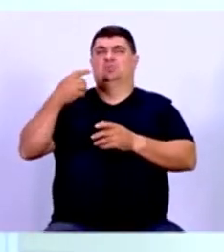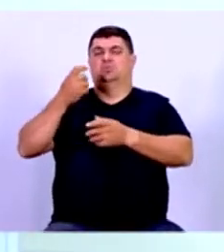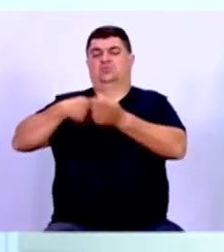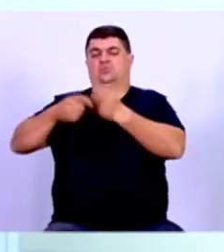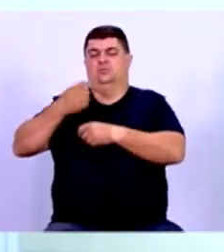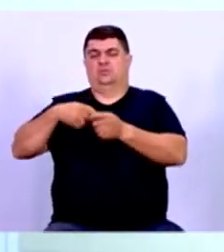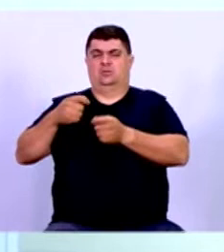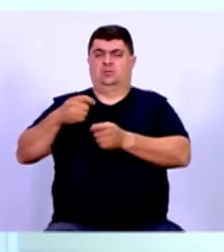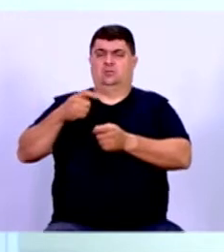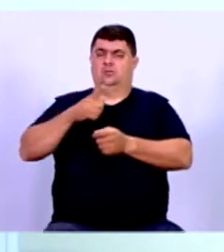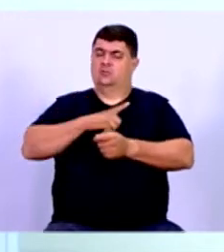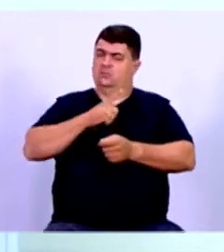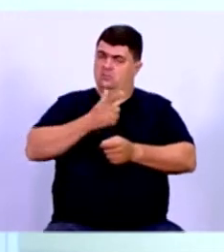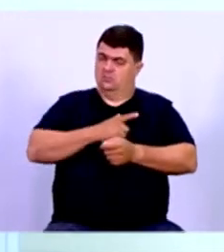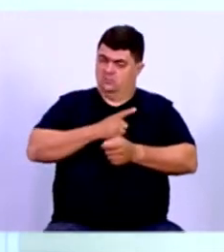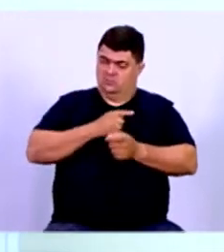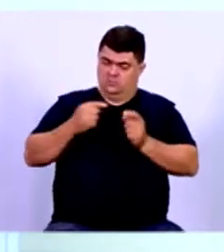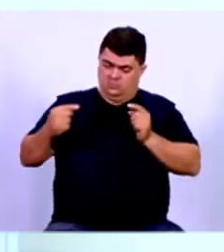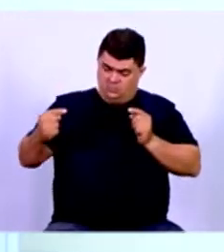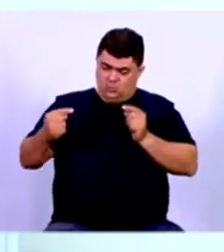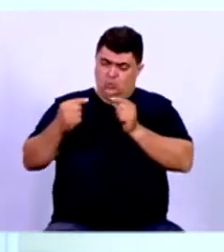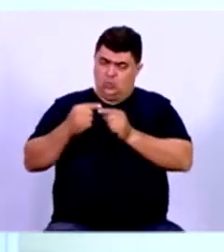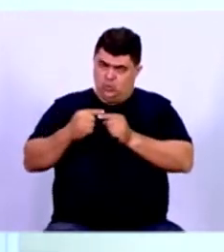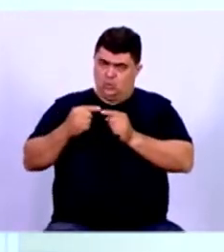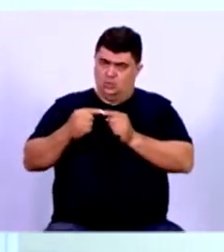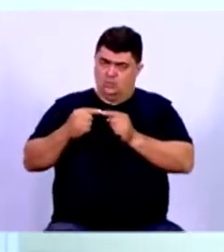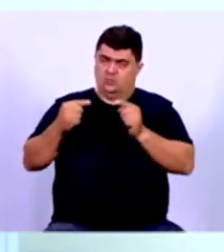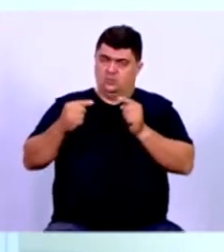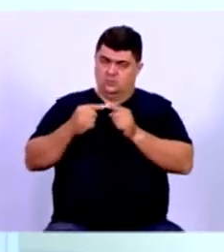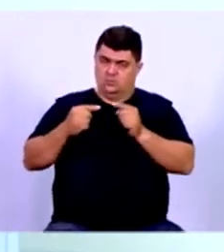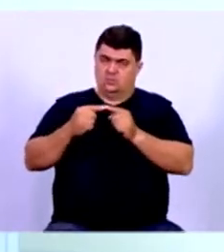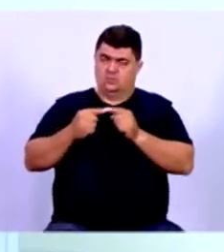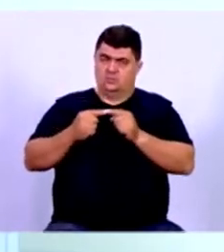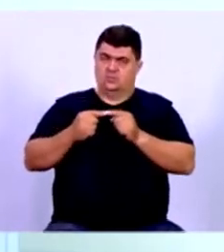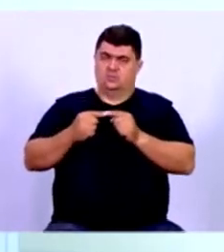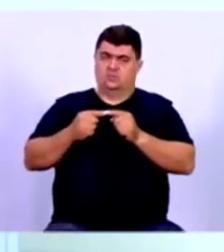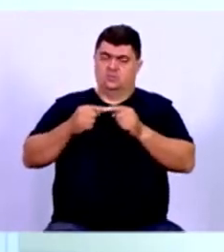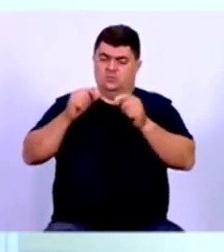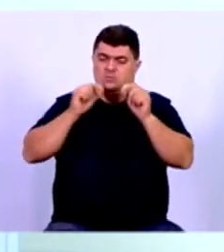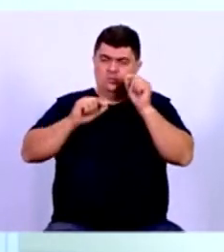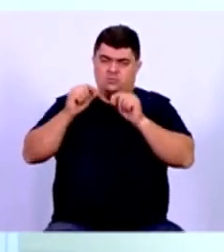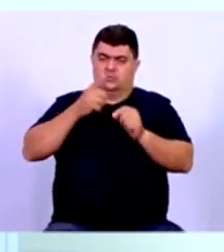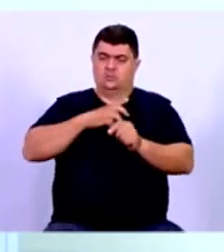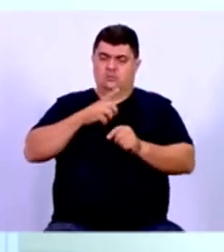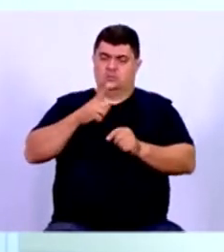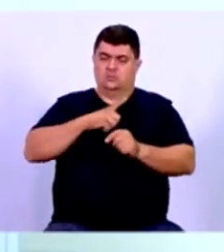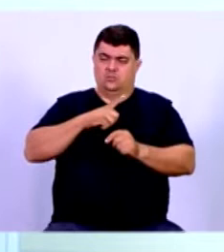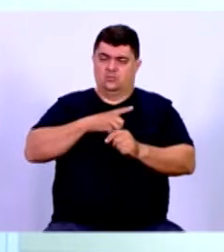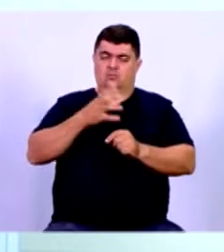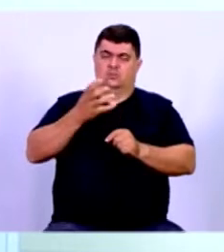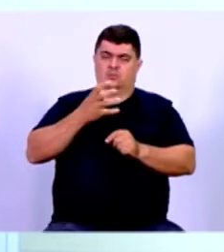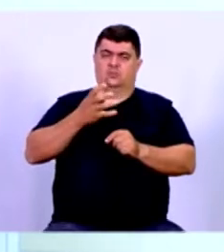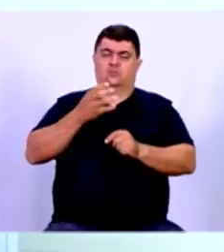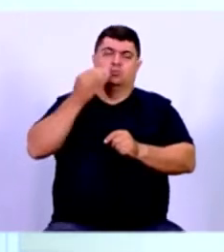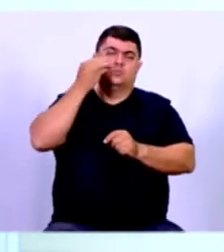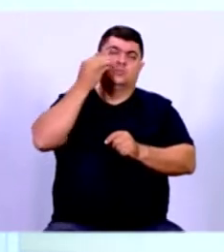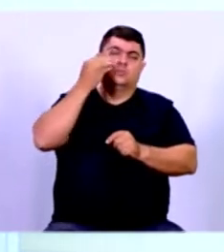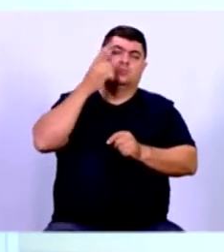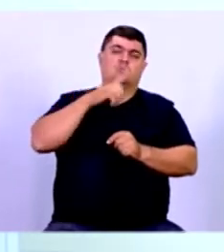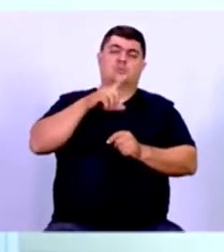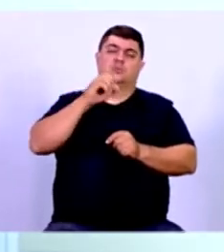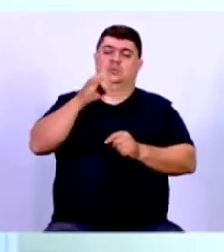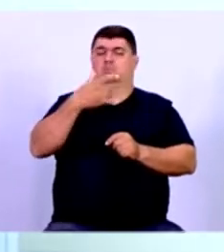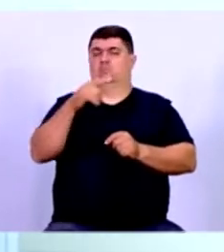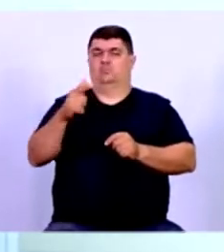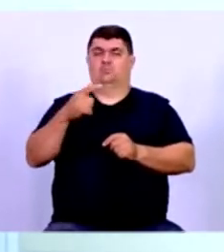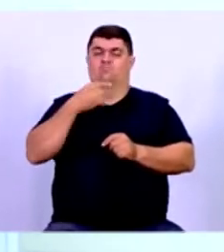ela atende à sua formação profissional? Ela está de acordo com o perfil do técnico em informática para a internet? Se não tiver,